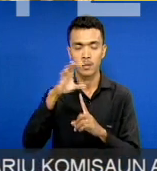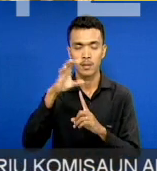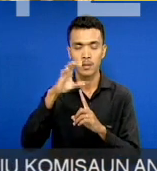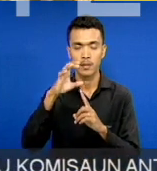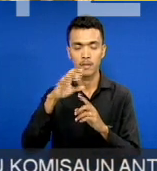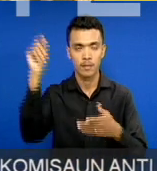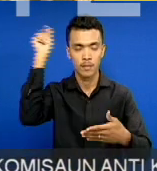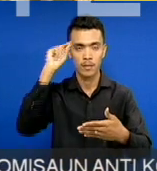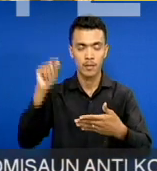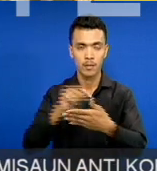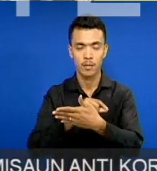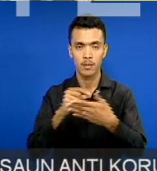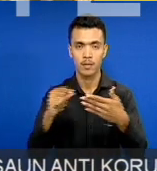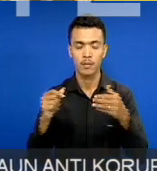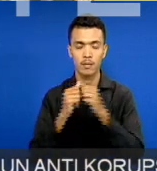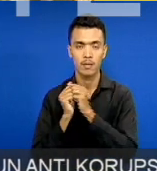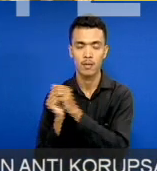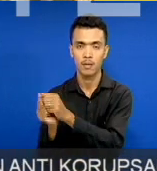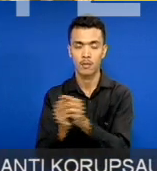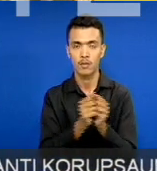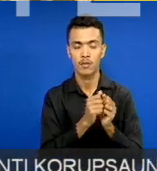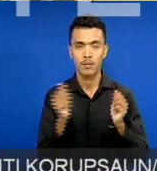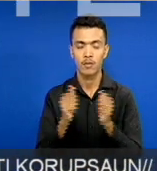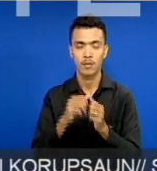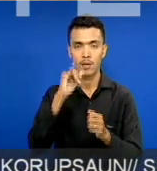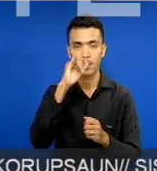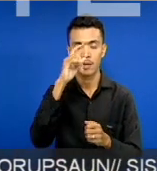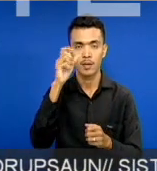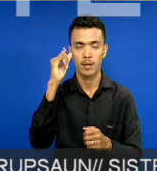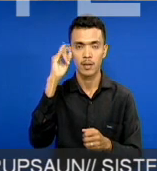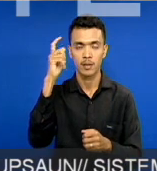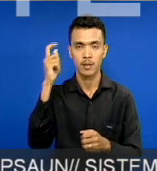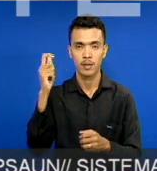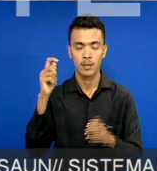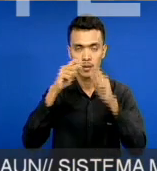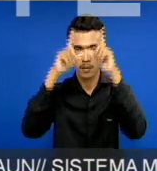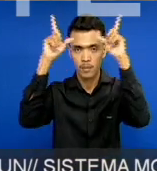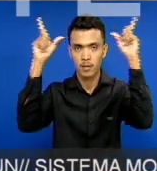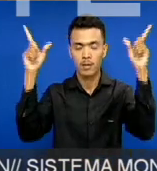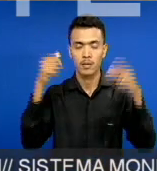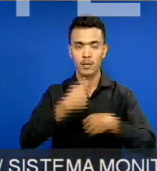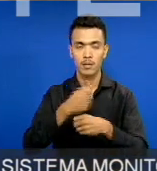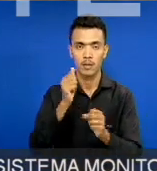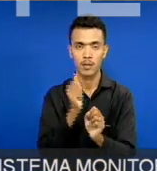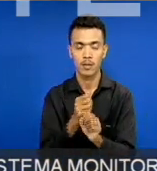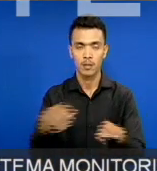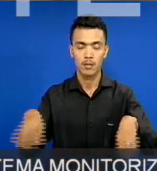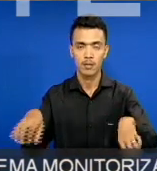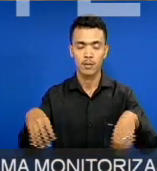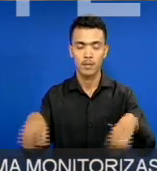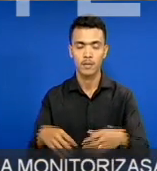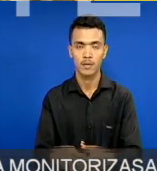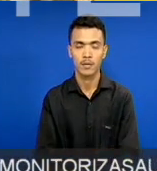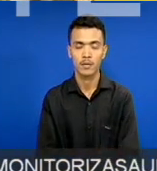está contrata, Hamu tu kau tanya itu timur Oania, timur Ansira prabele alat elemen serius sen. Ita petrua